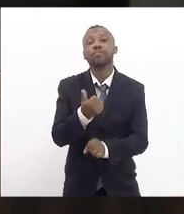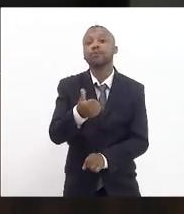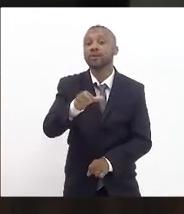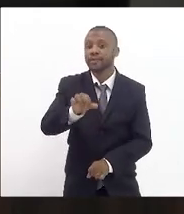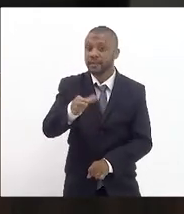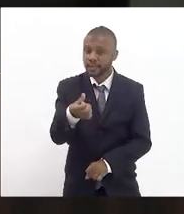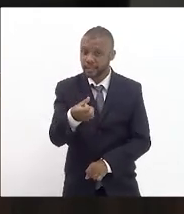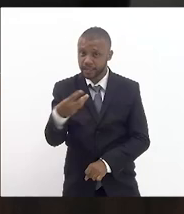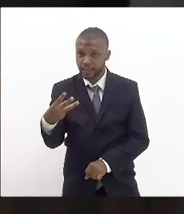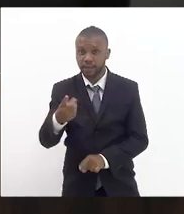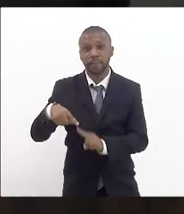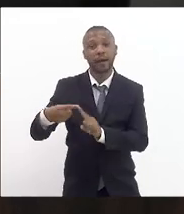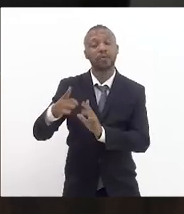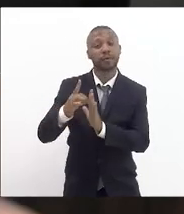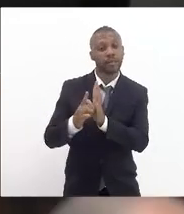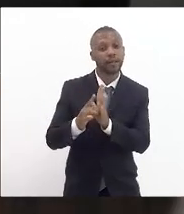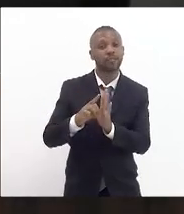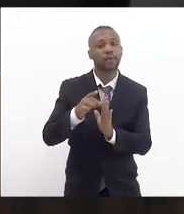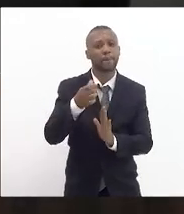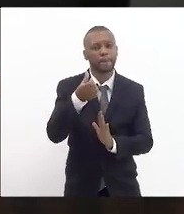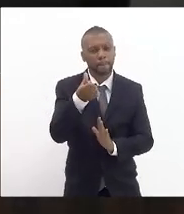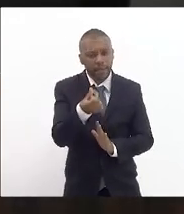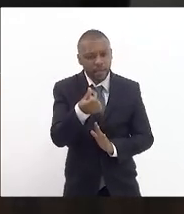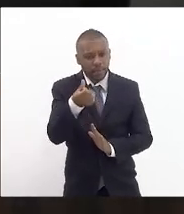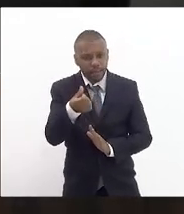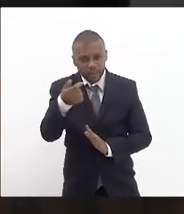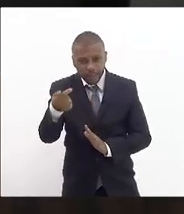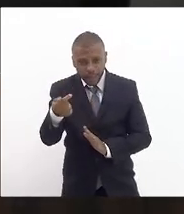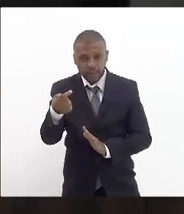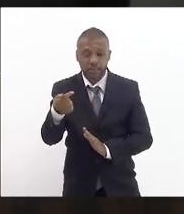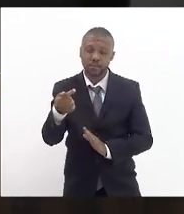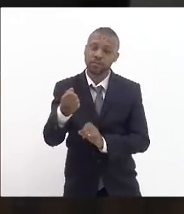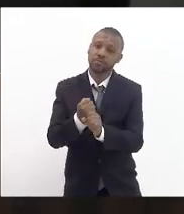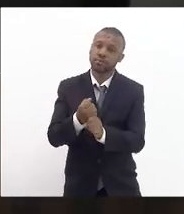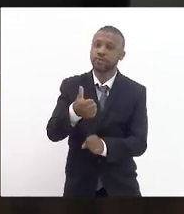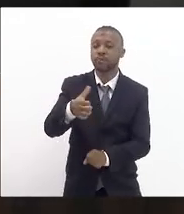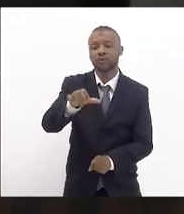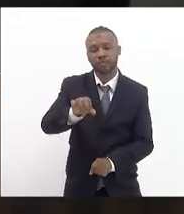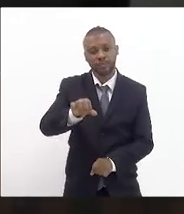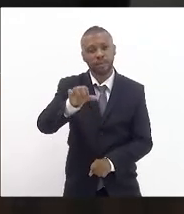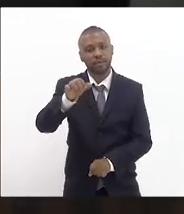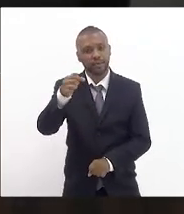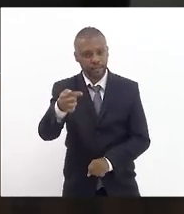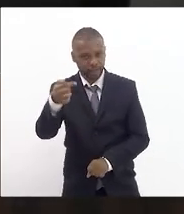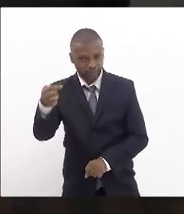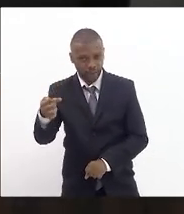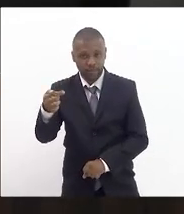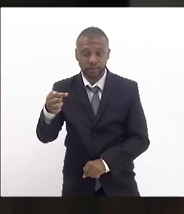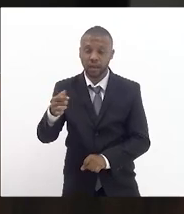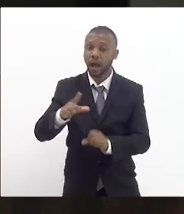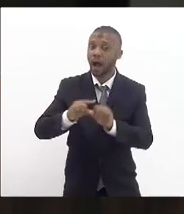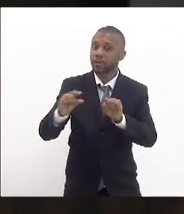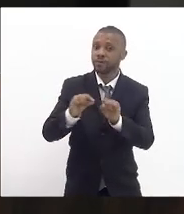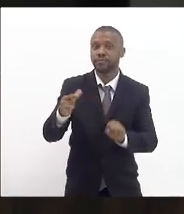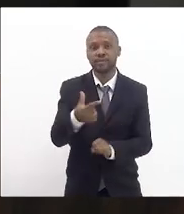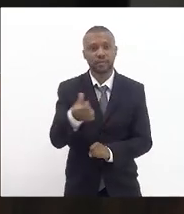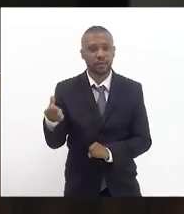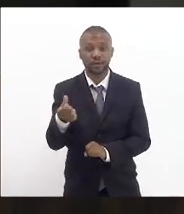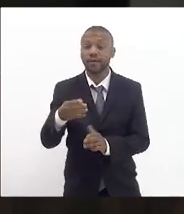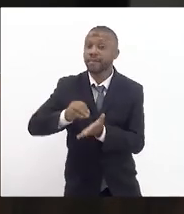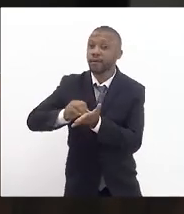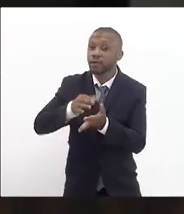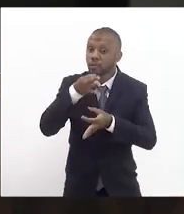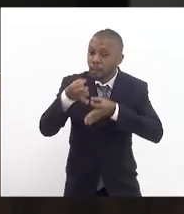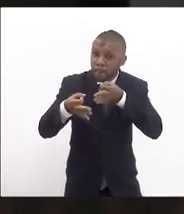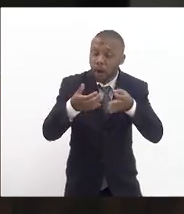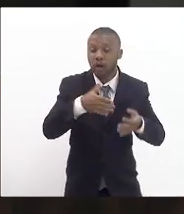ainda Decreto-Lei 667, de 2/7/67, artigo 26. Pendendo de pareceres das comissões de Constituição, Justiça,